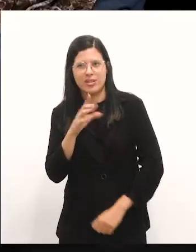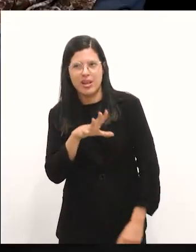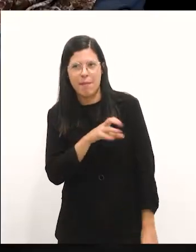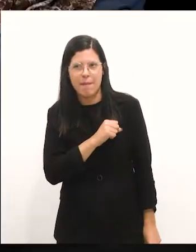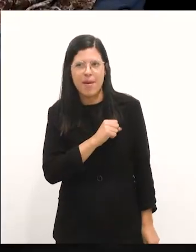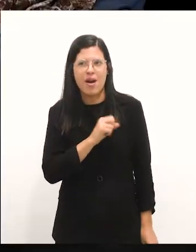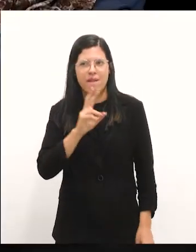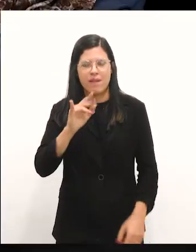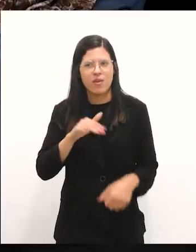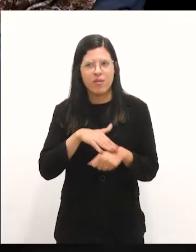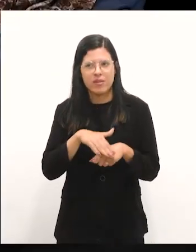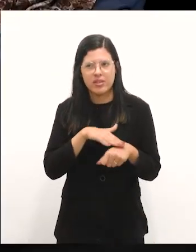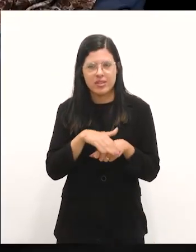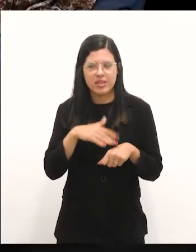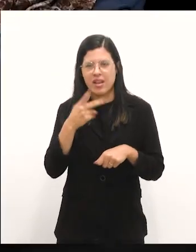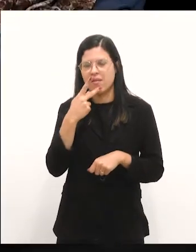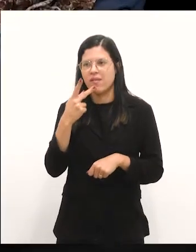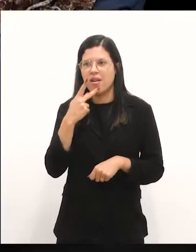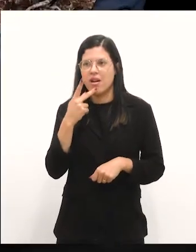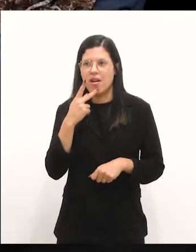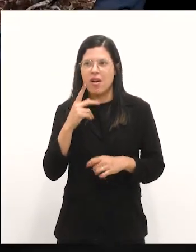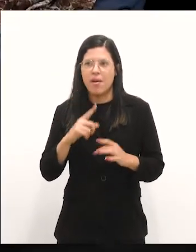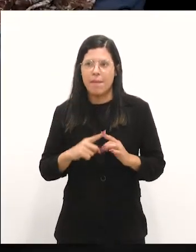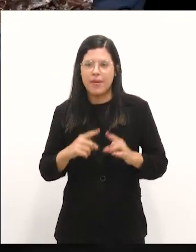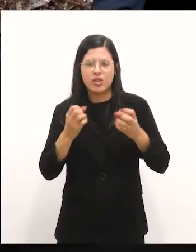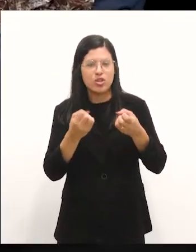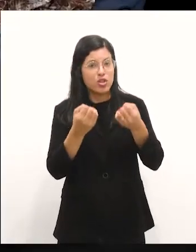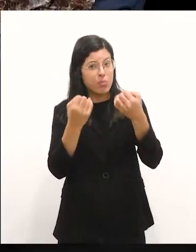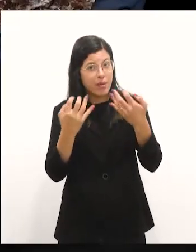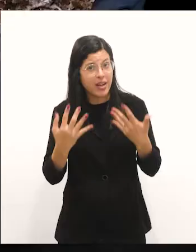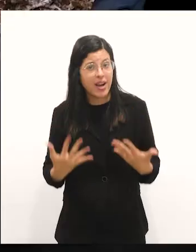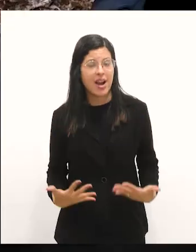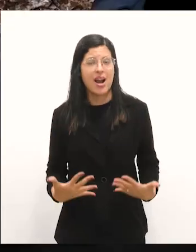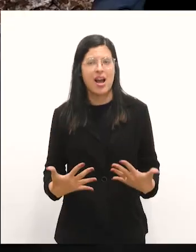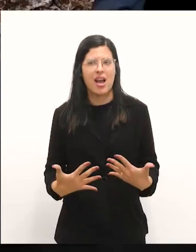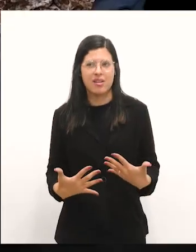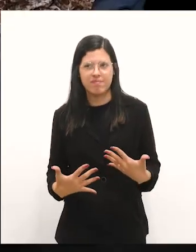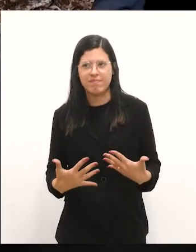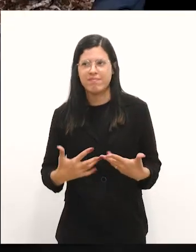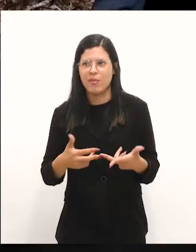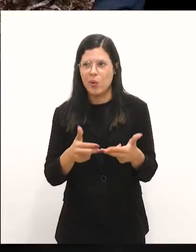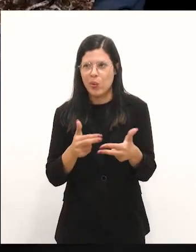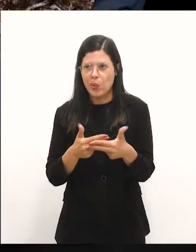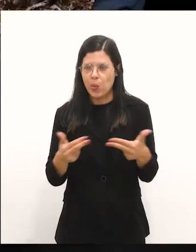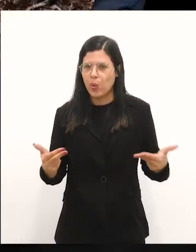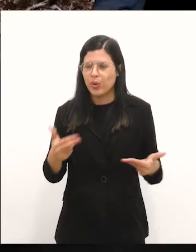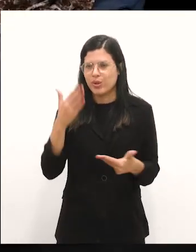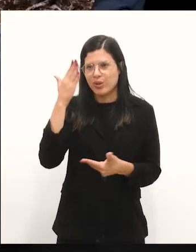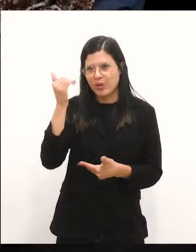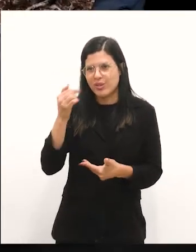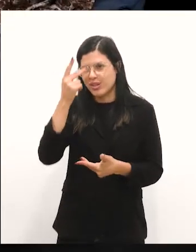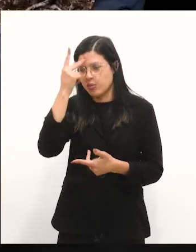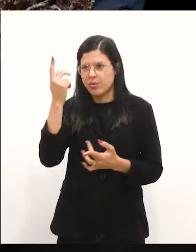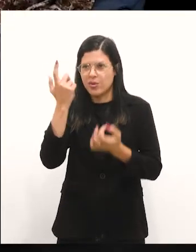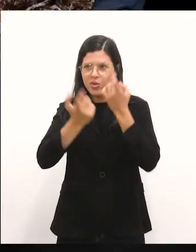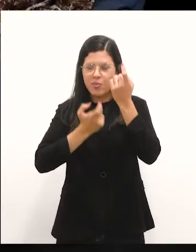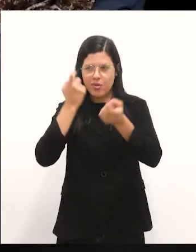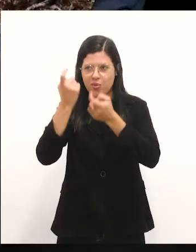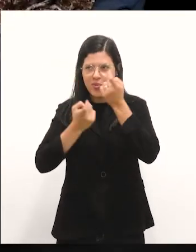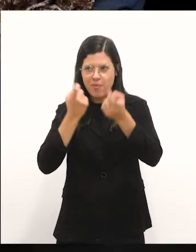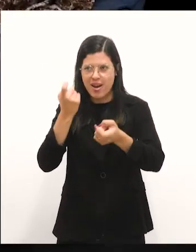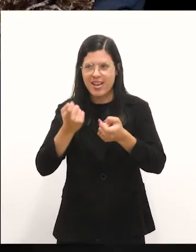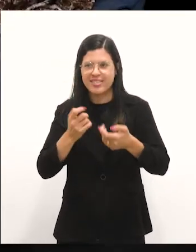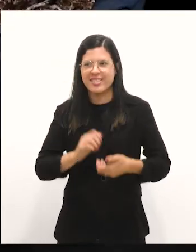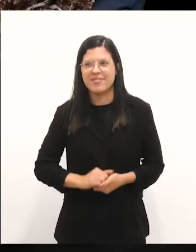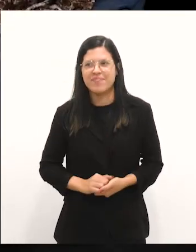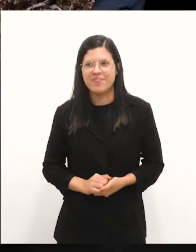conversar muito, vai falar o tempo todo, mas de dar esse esclarecimento, que é uma coisa que eu sei que todo mundo está muito preocupado,